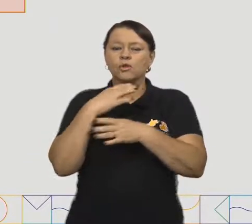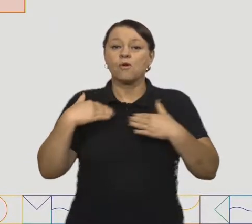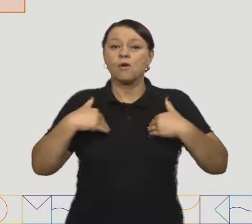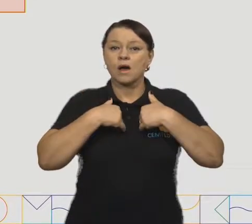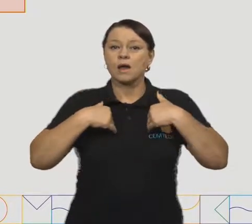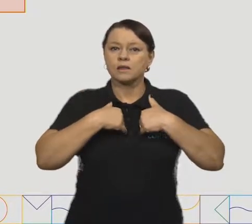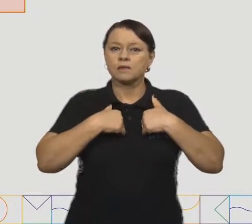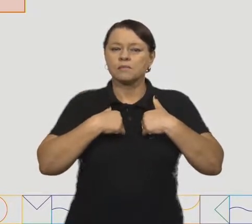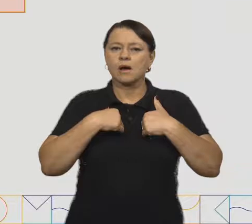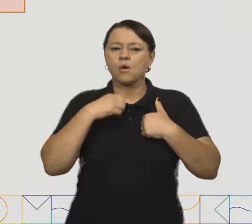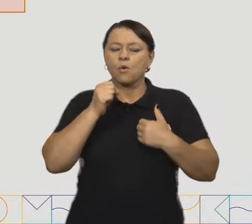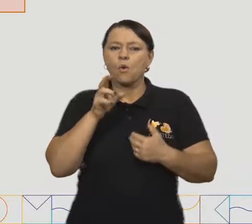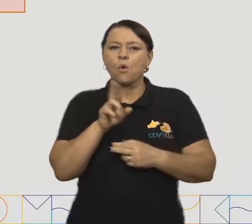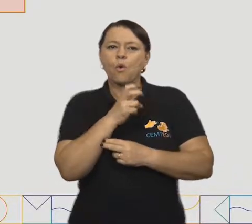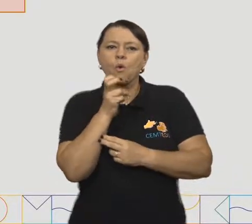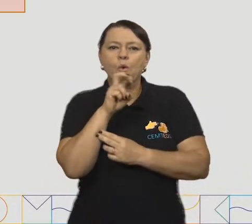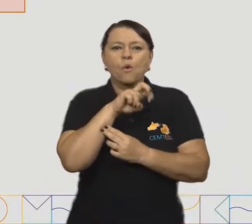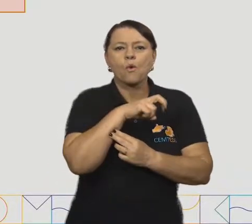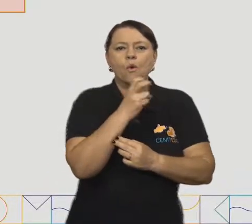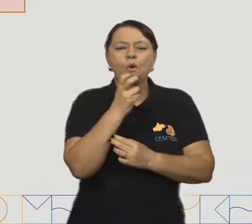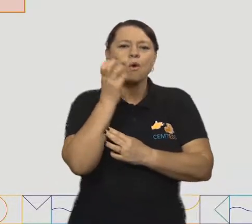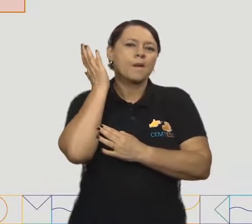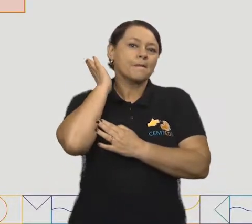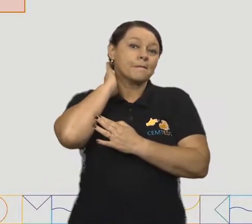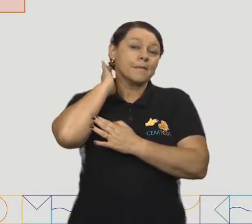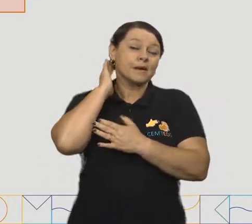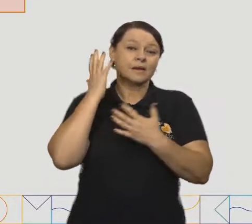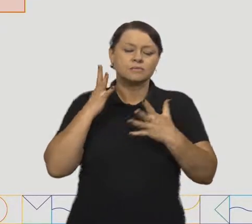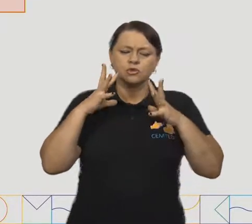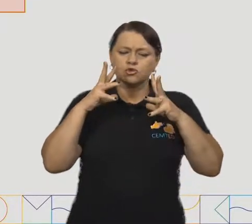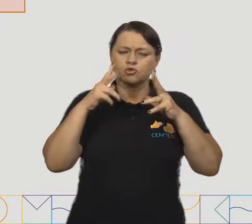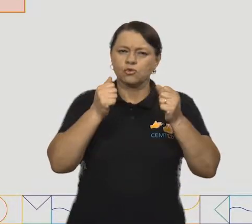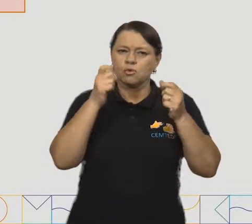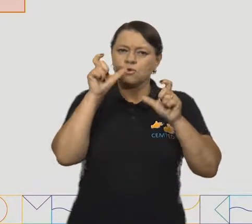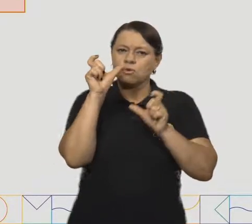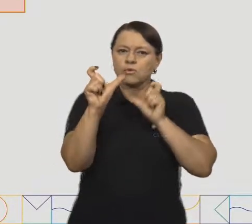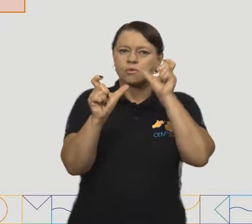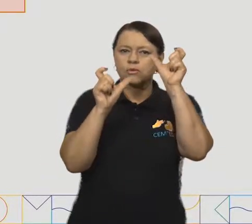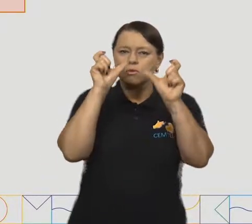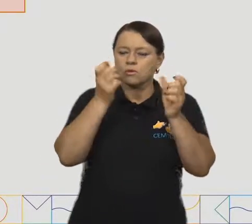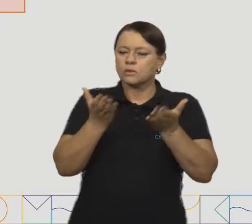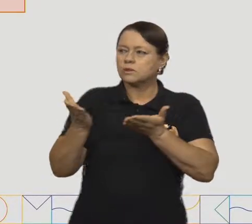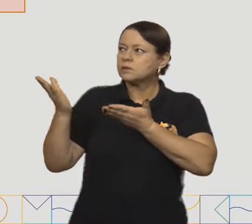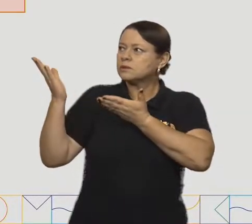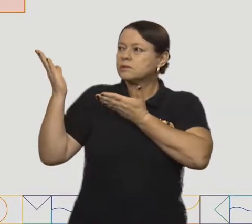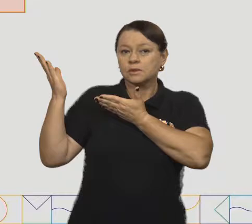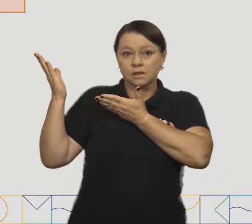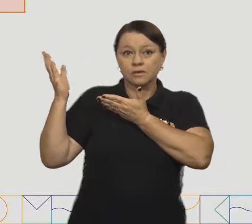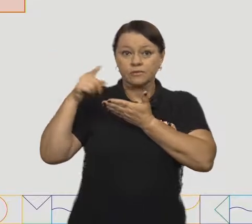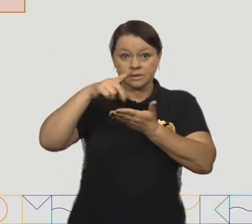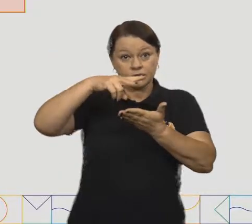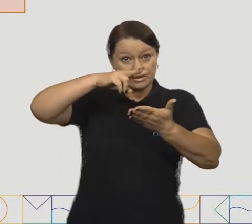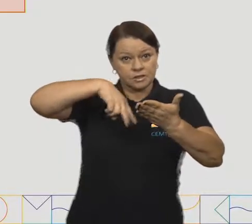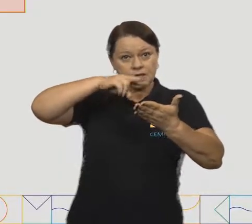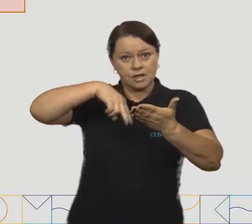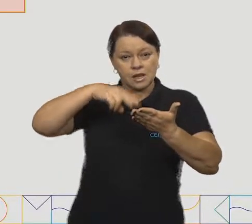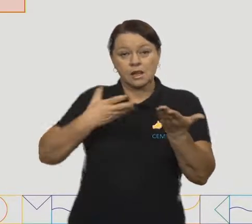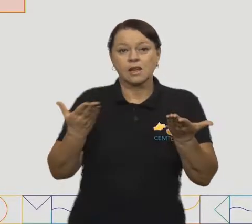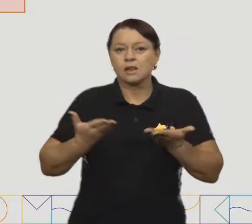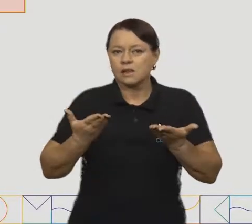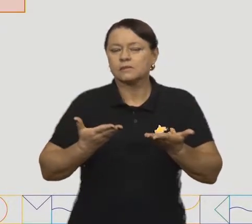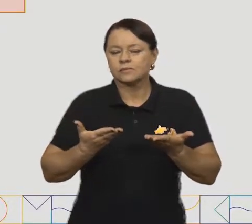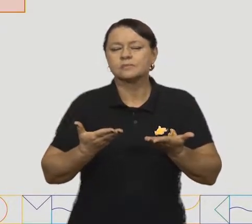vai ver agora outros exemplos de palavras oxítonas. Continue aí. Vou ler para vocês as